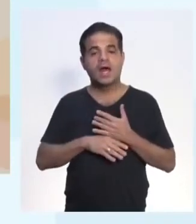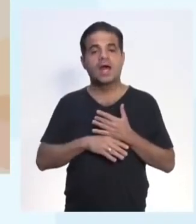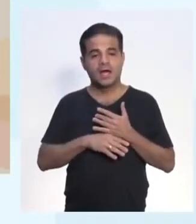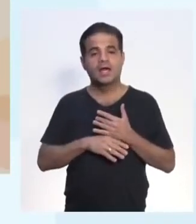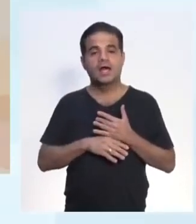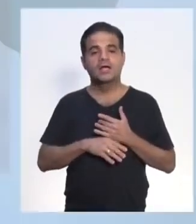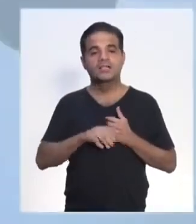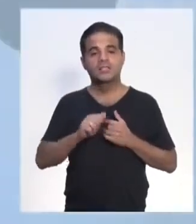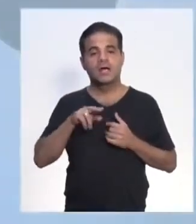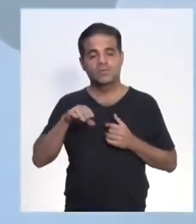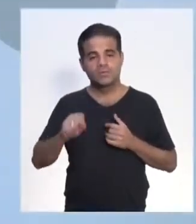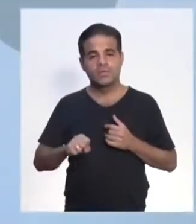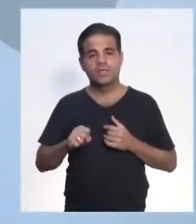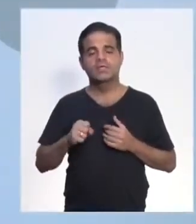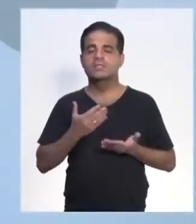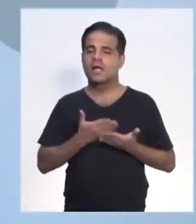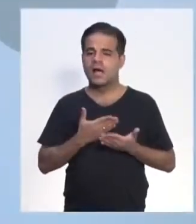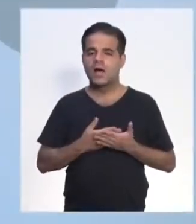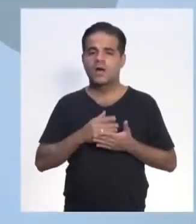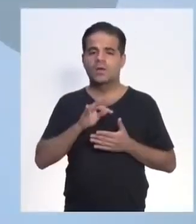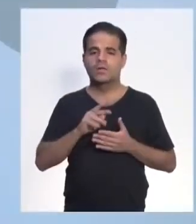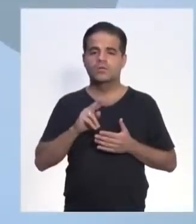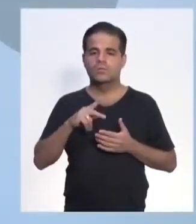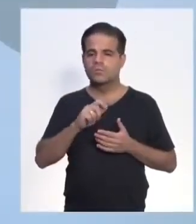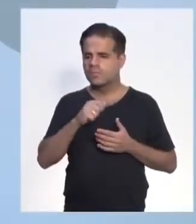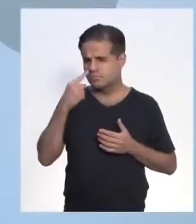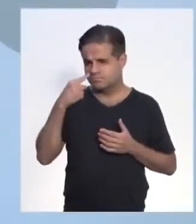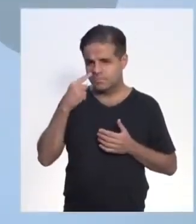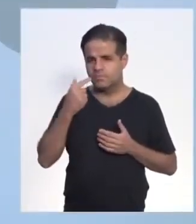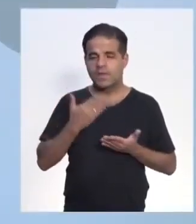Tupã. Vamos ver a aula que ela vai nos dar agora?